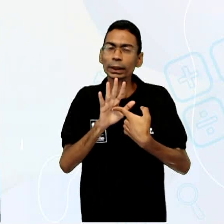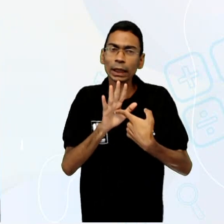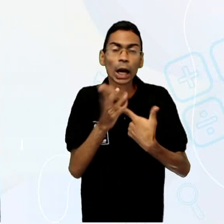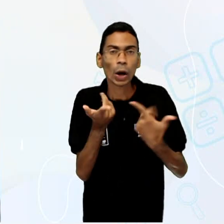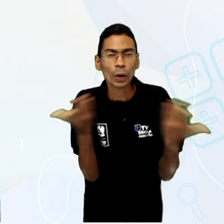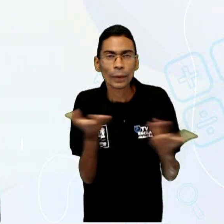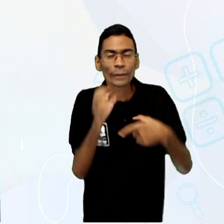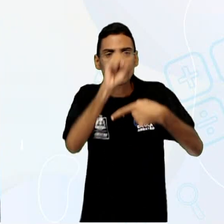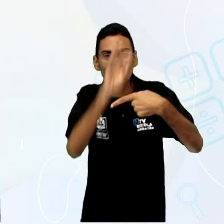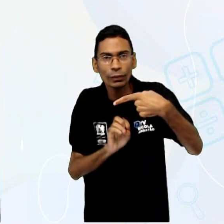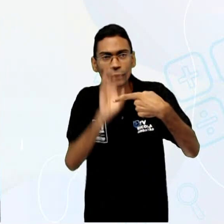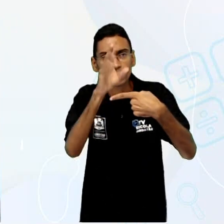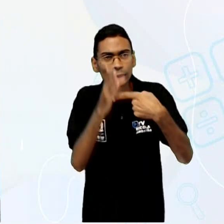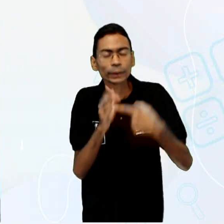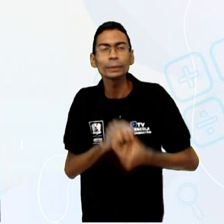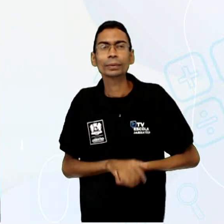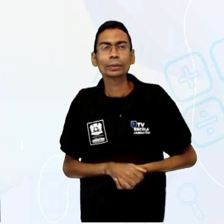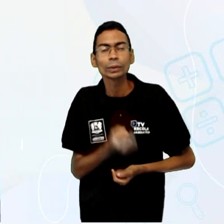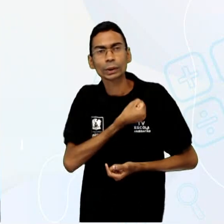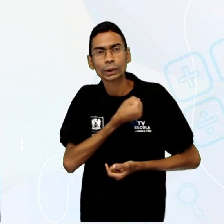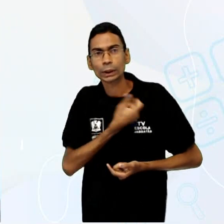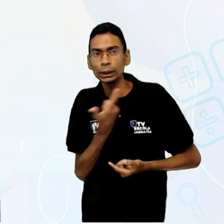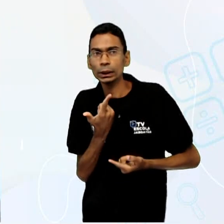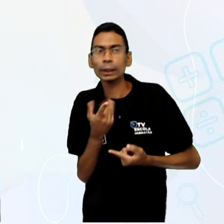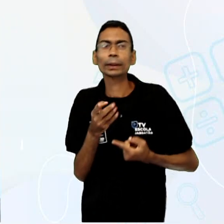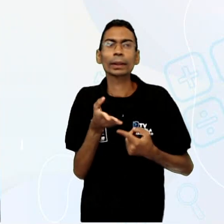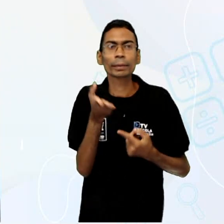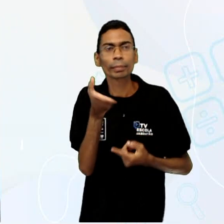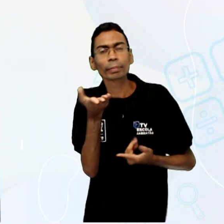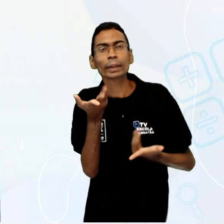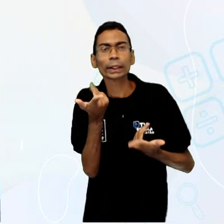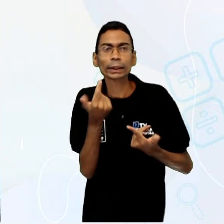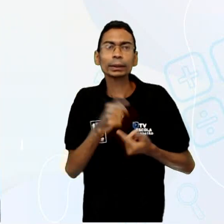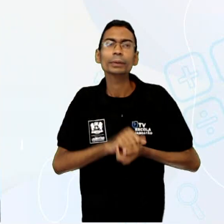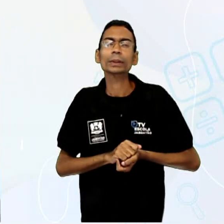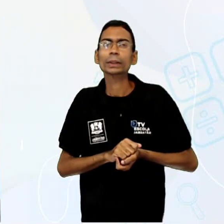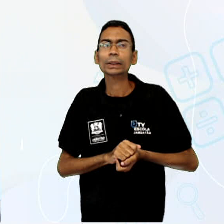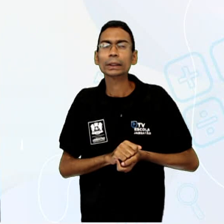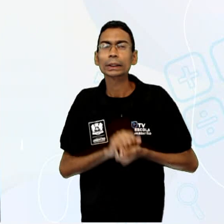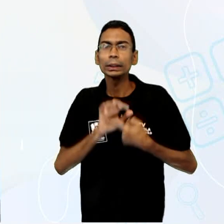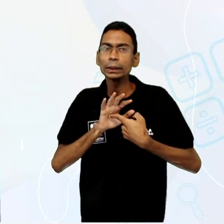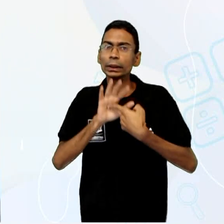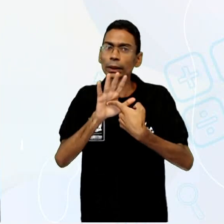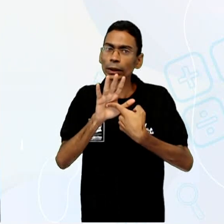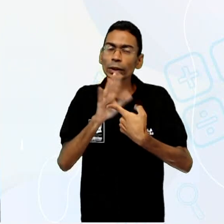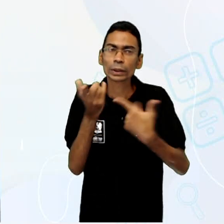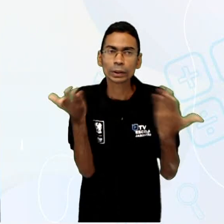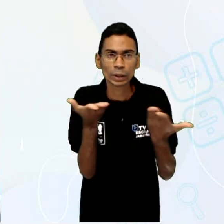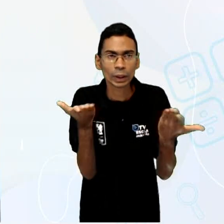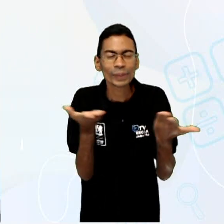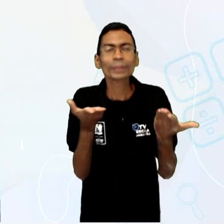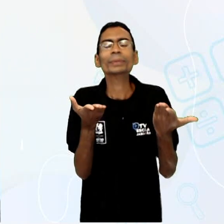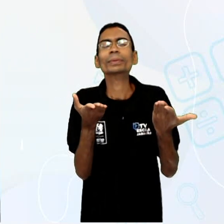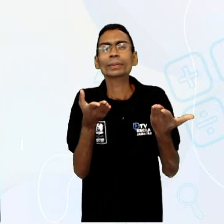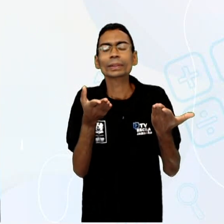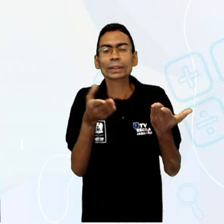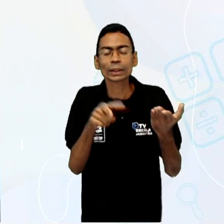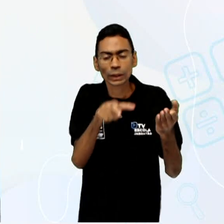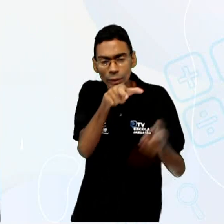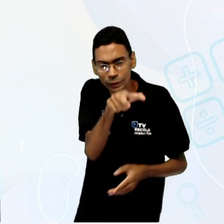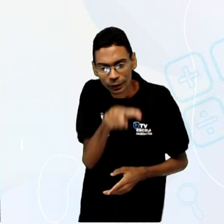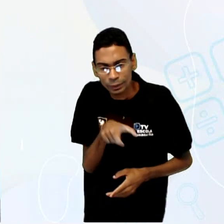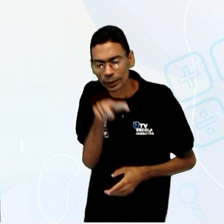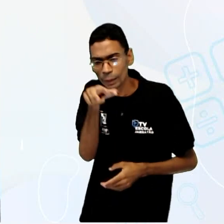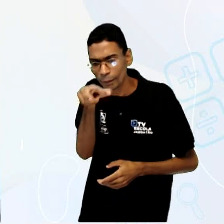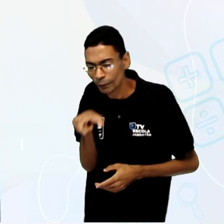O número que fica abaixo do traço, ele indica a quantidade de partes que o canteiro foi dividido. No caso, o canteiro foi dividido em